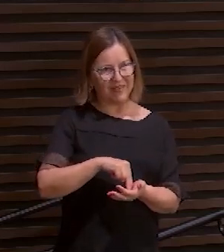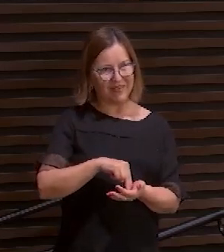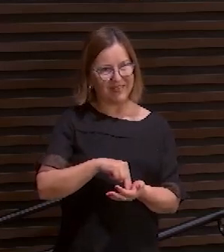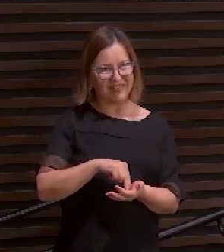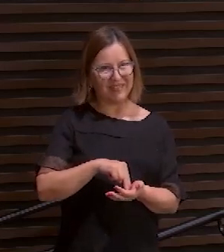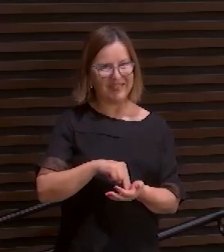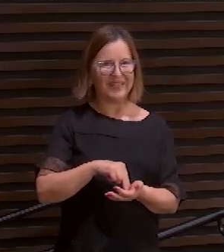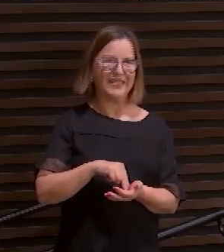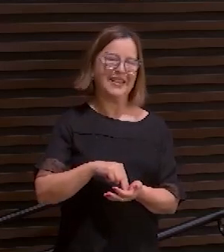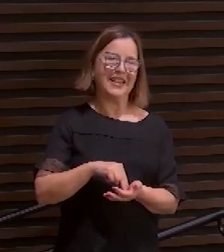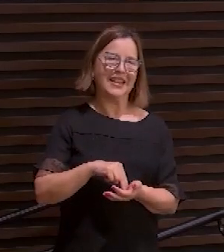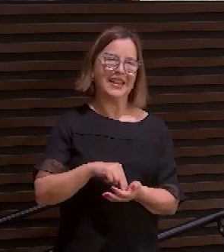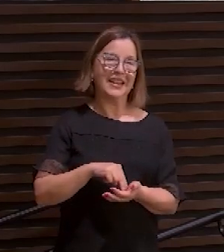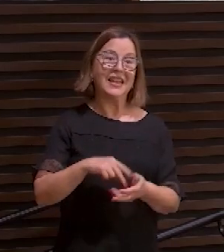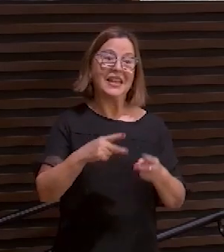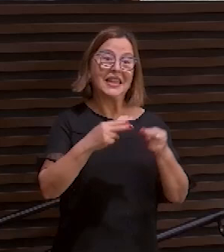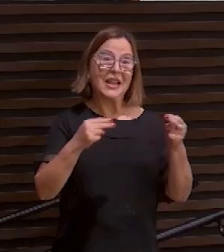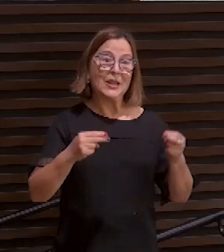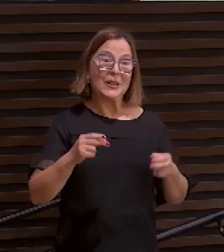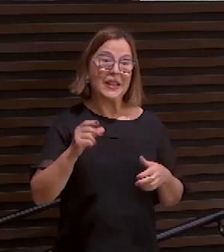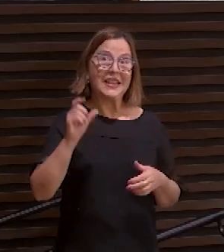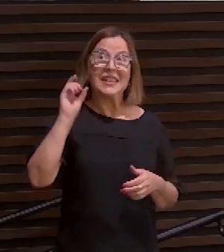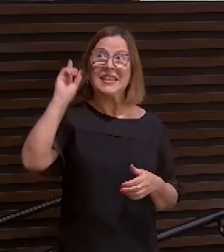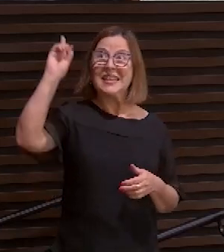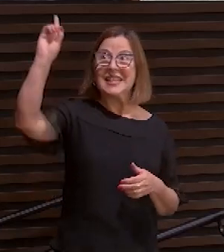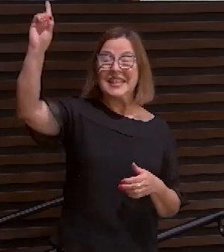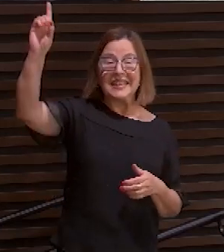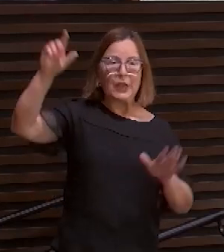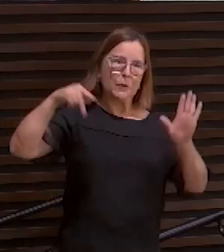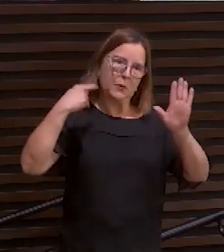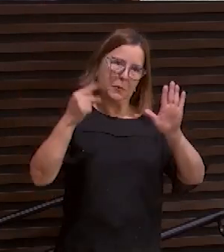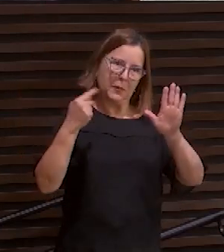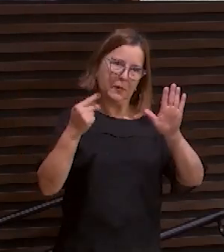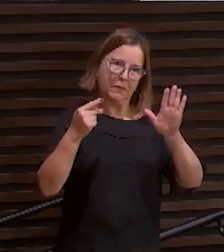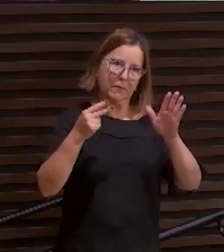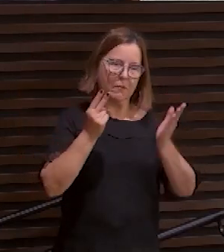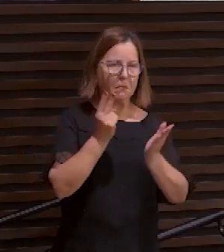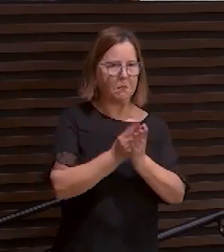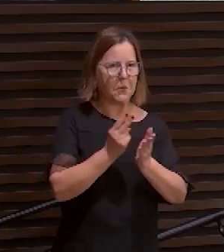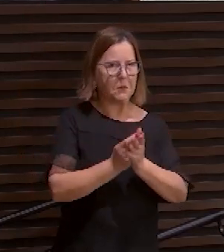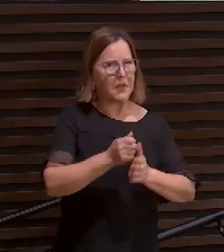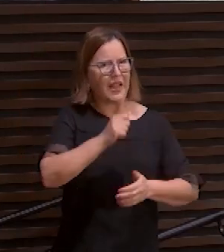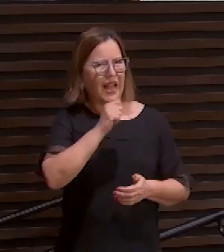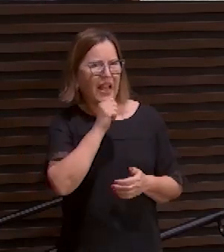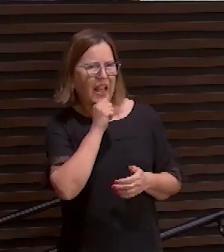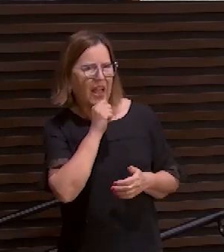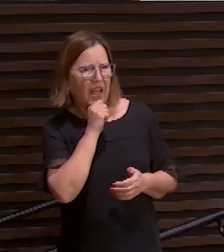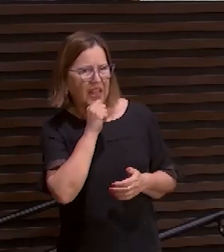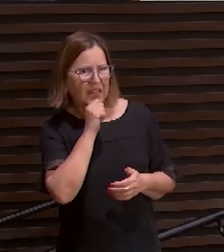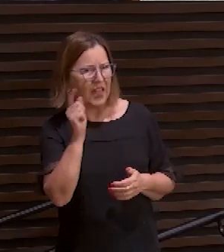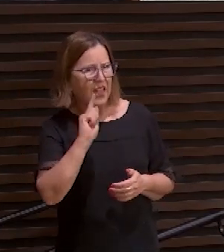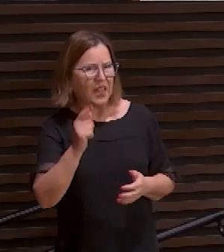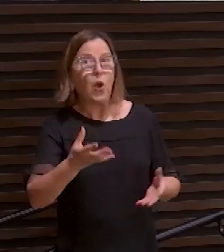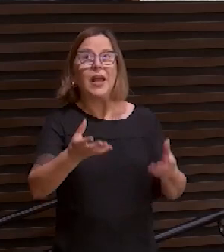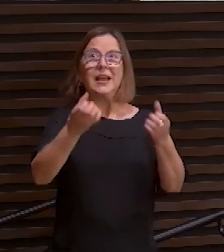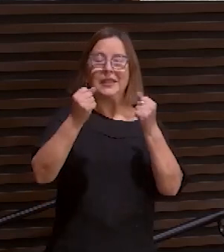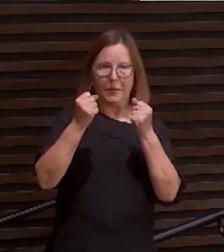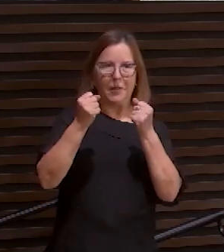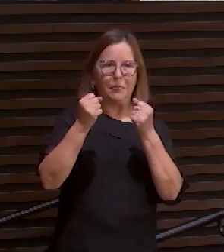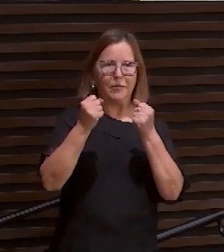Deus prometeu. E mesmo que ainda não tenhamos recebido, nós já